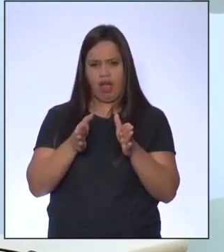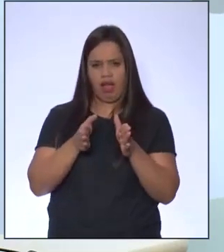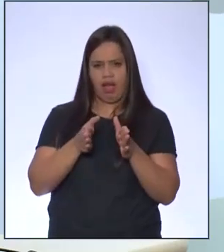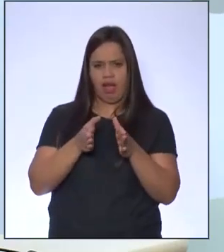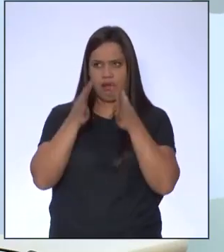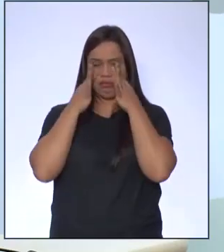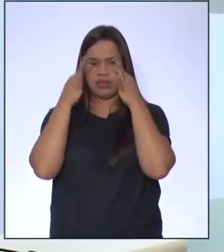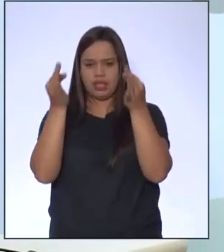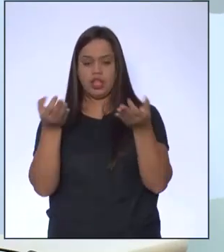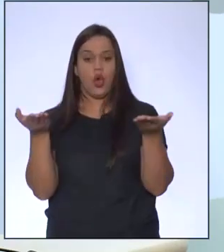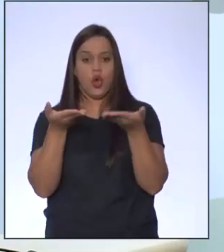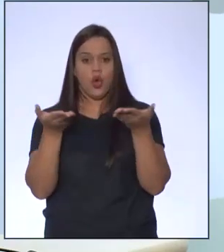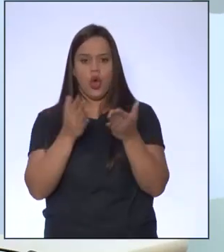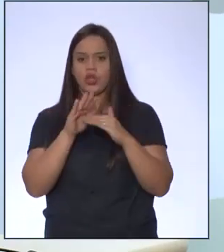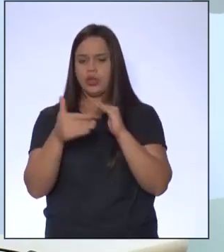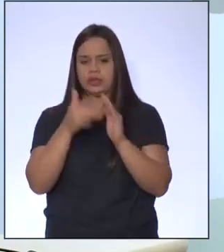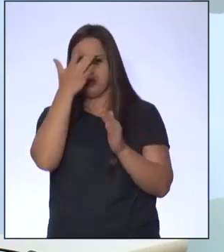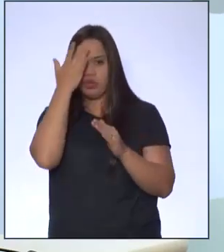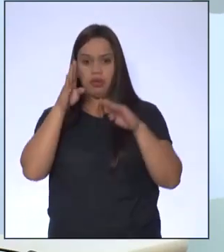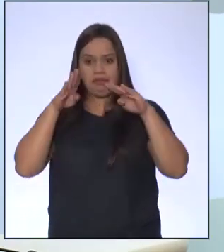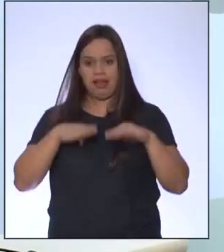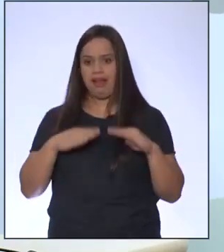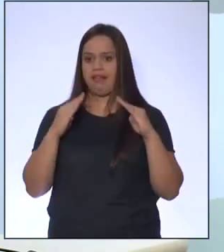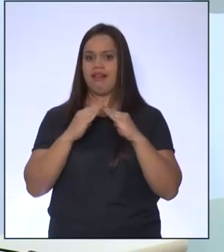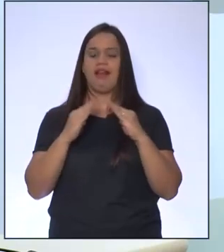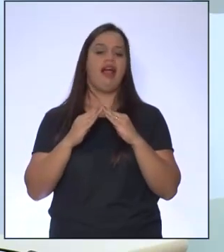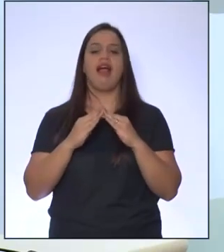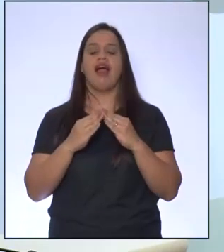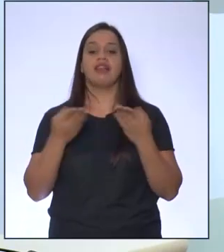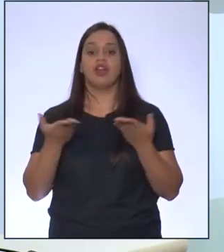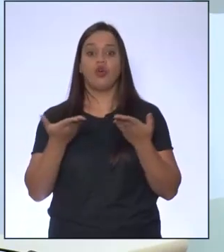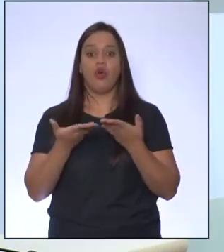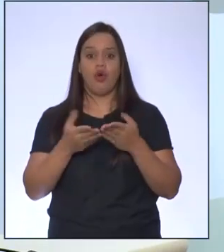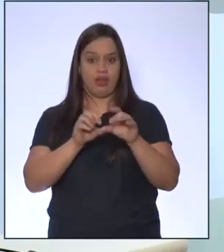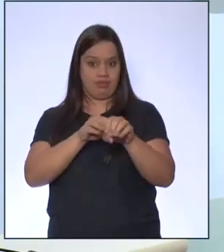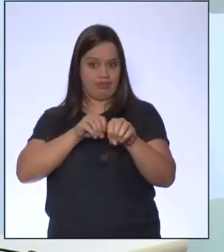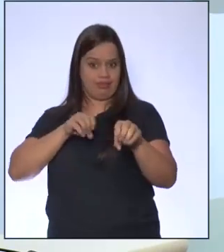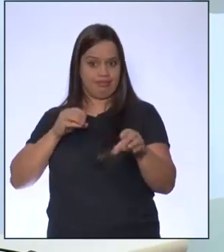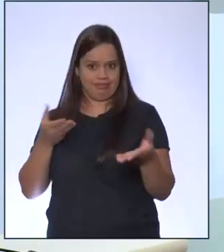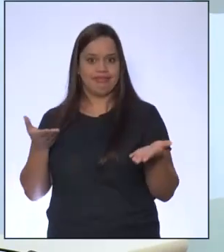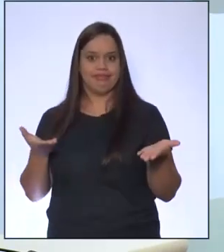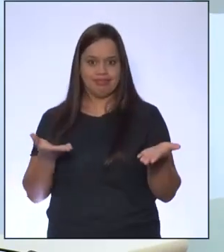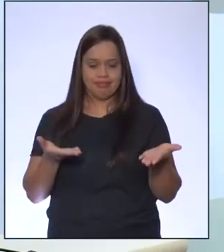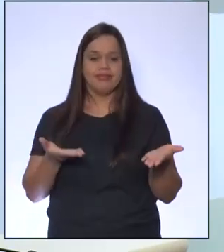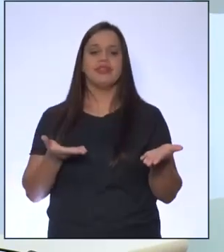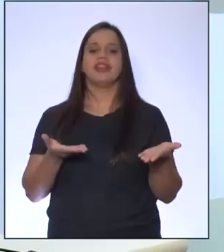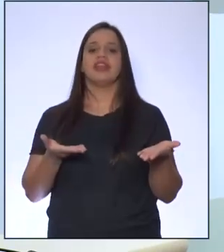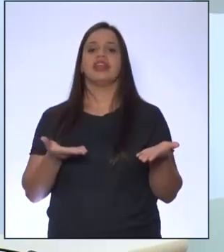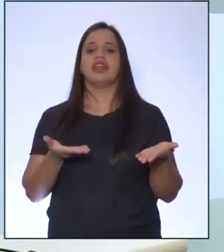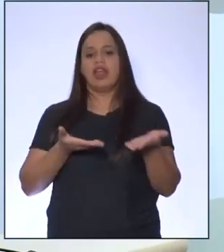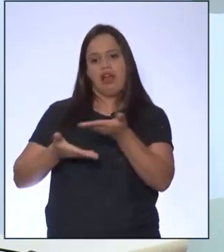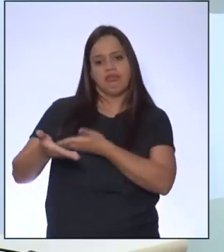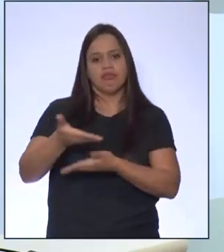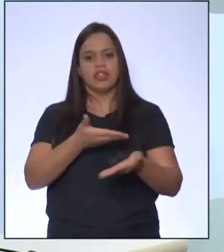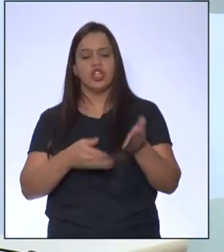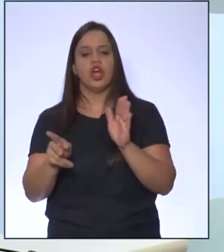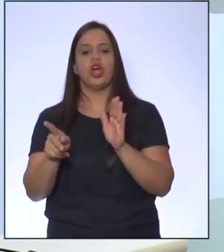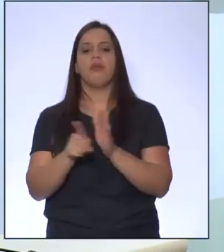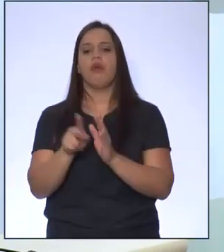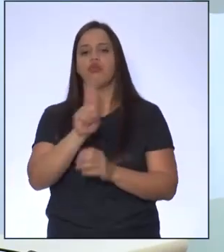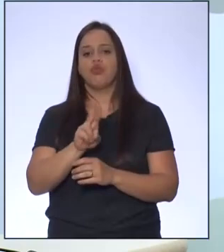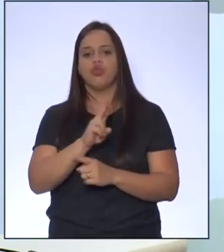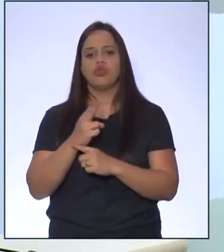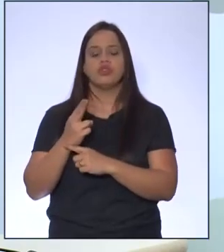mundo em casa nesse momento, nesse estudo à distância, né, da educação mediada pela